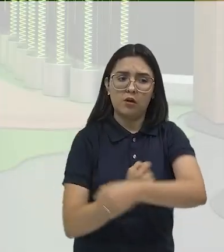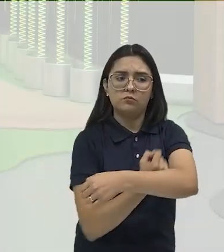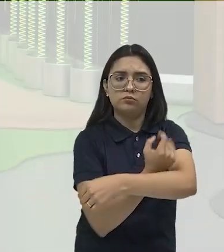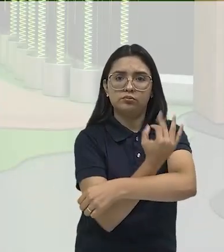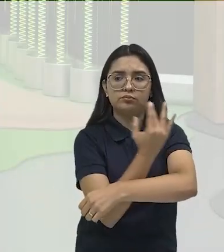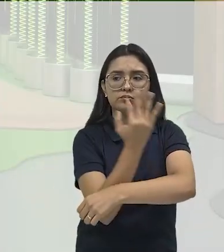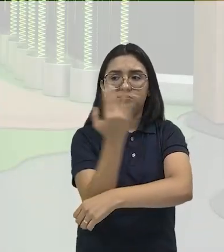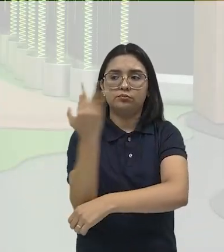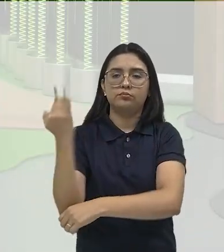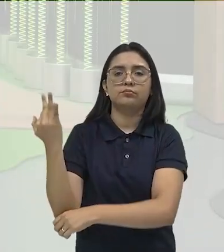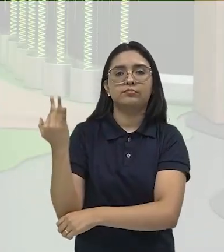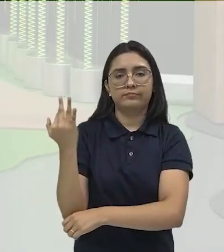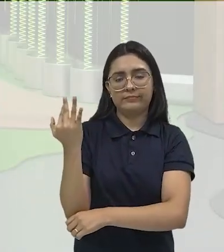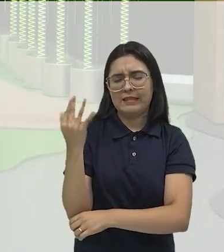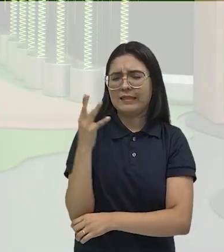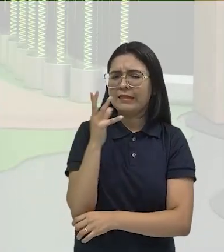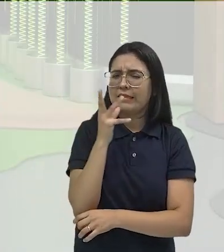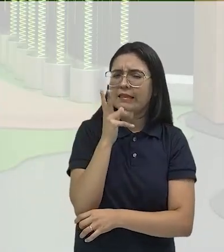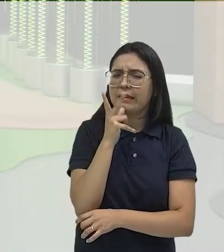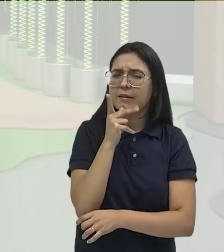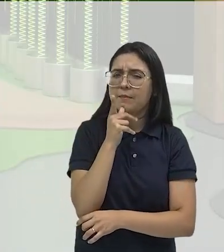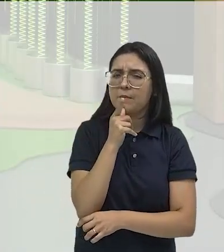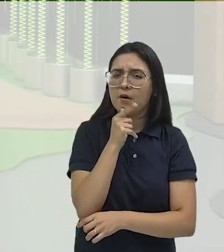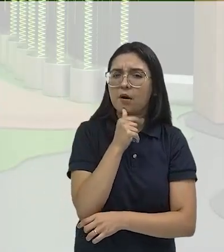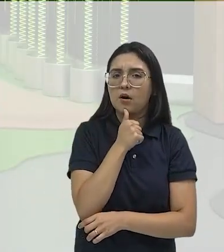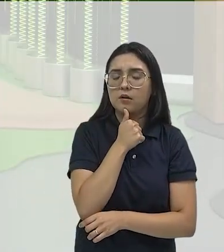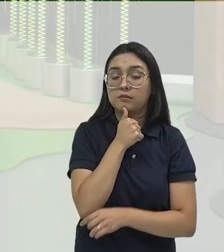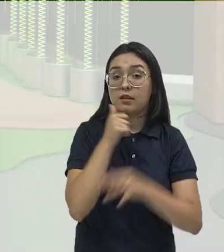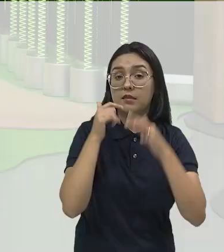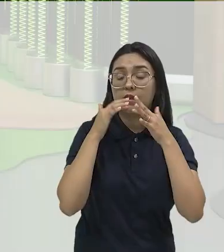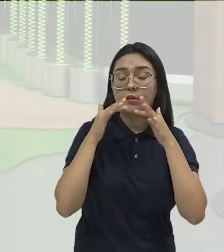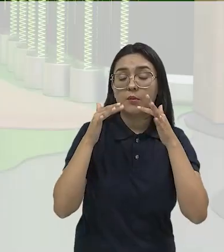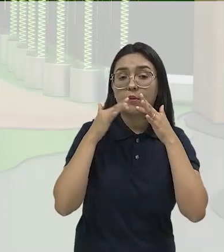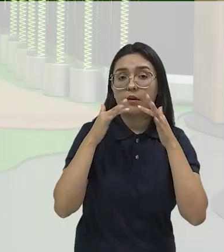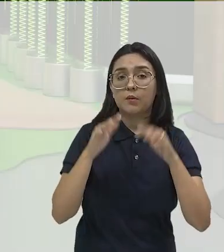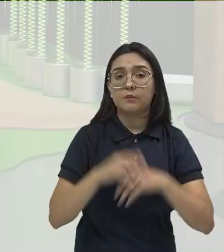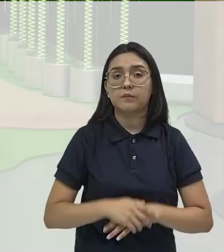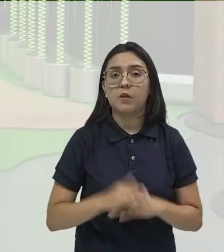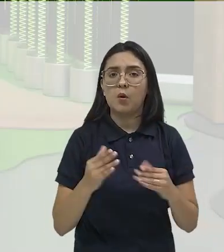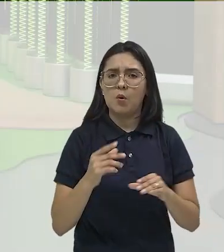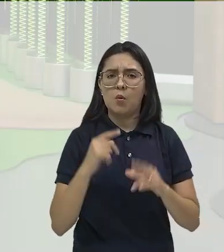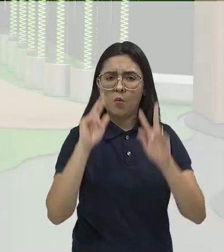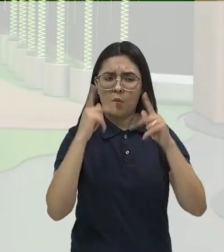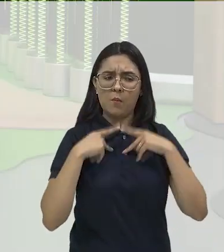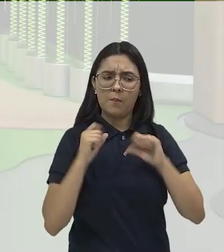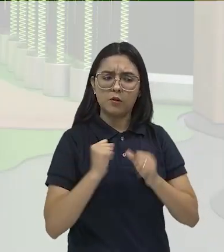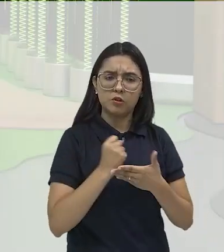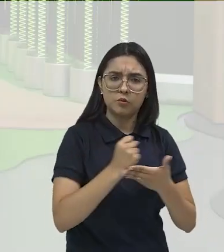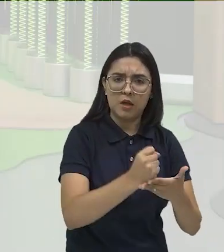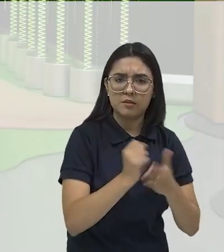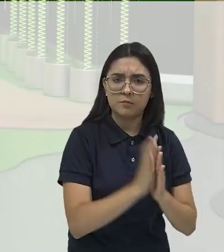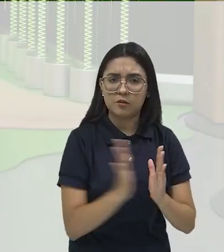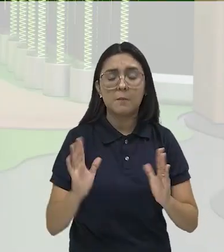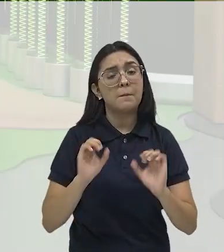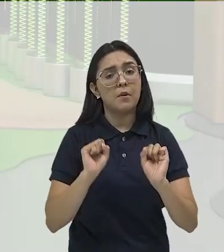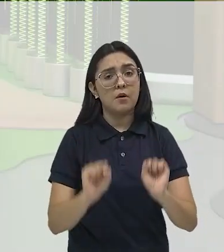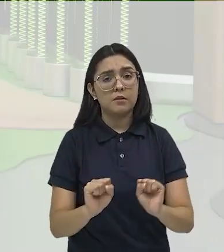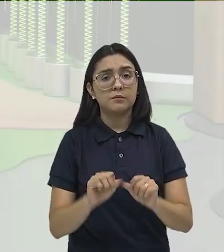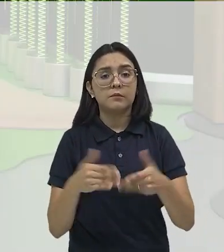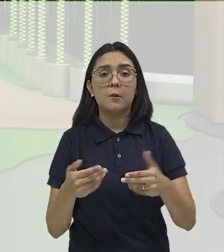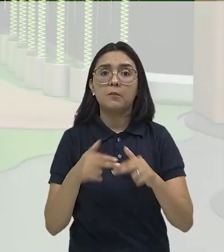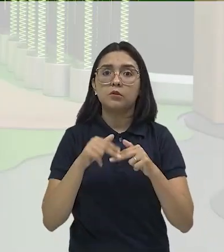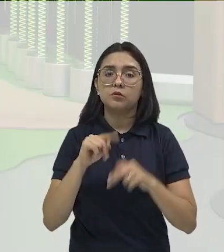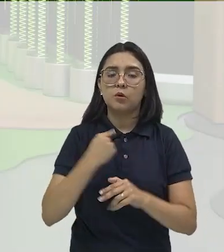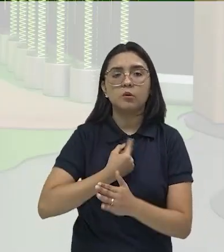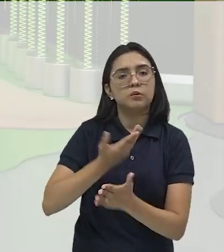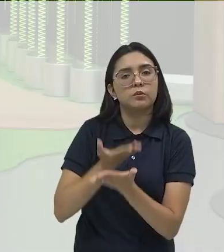ser o que era, demora muito. Naturalmente. O homem pode ajudar nisso? Pode. E é por isso que a gente